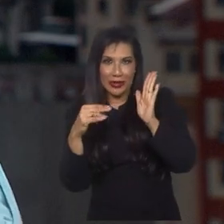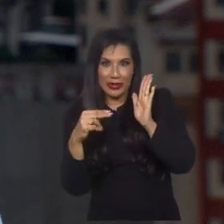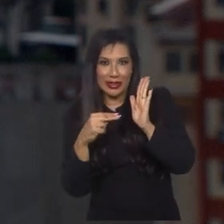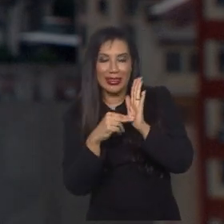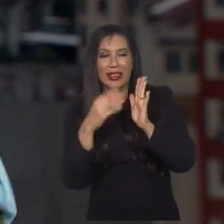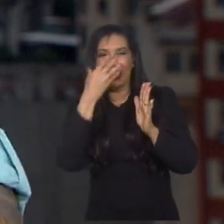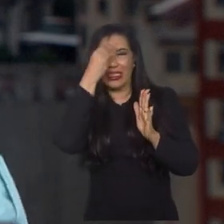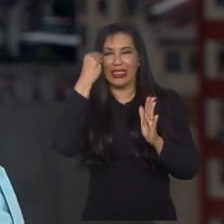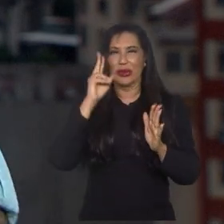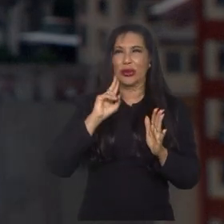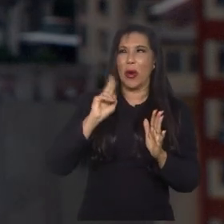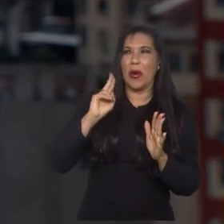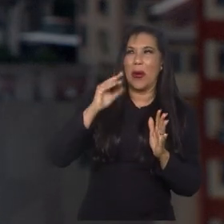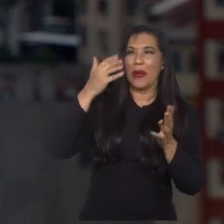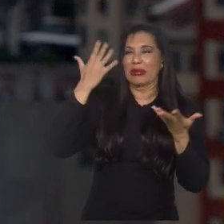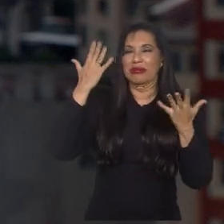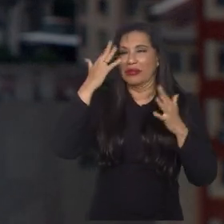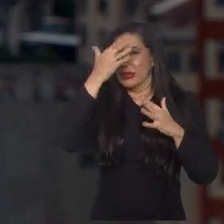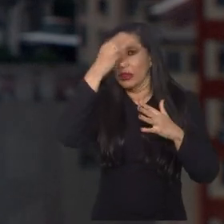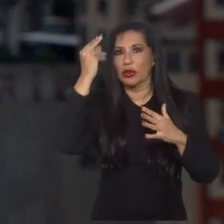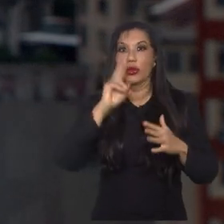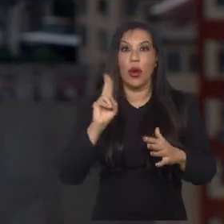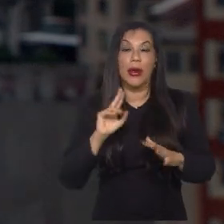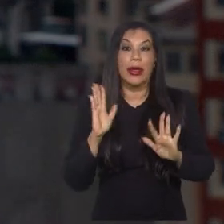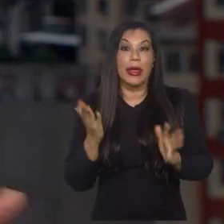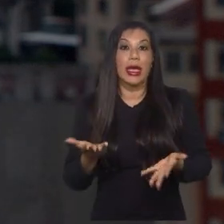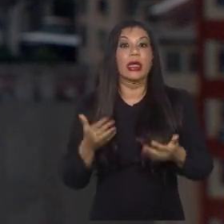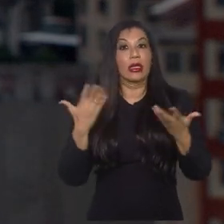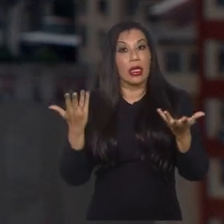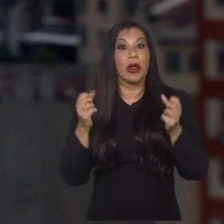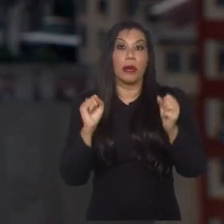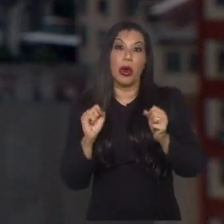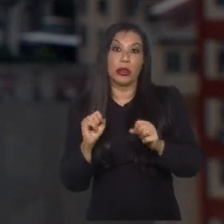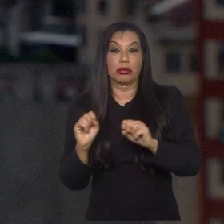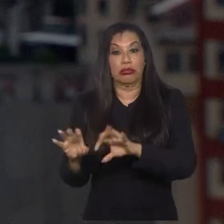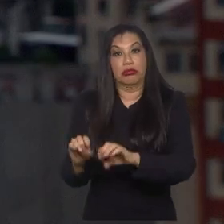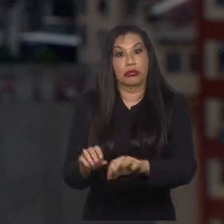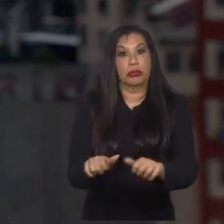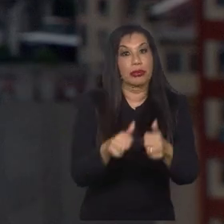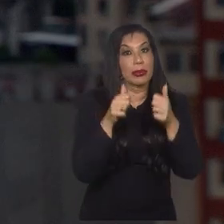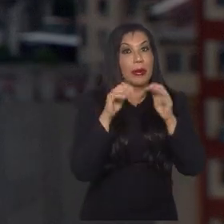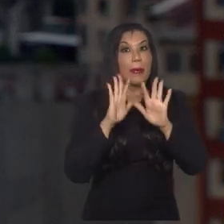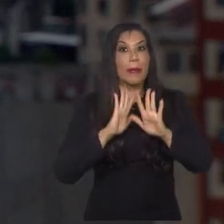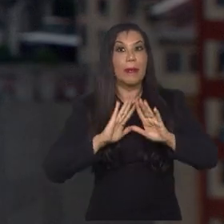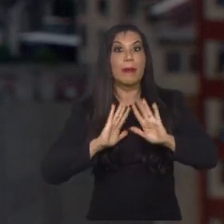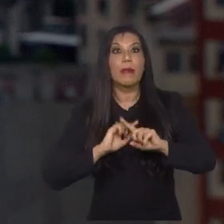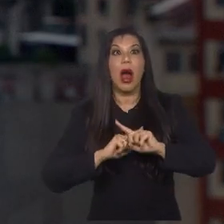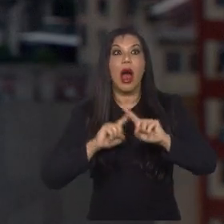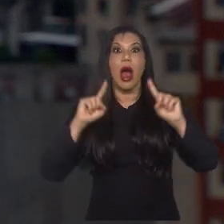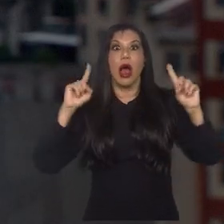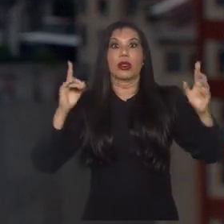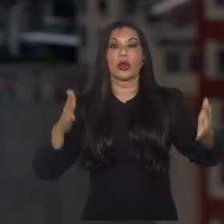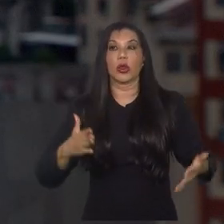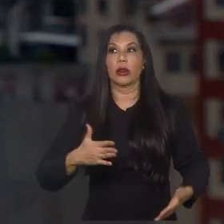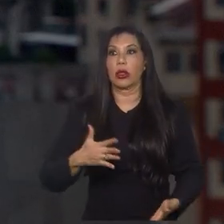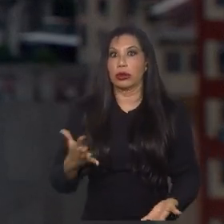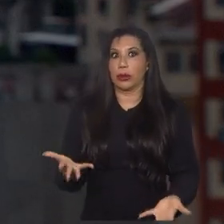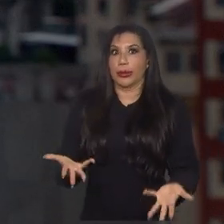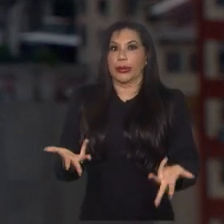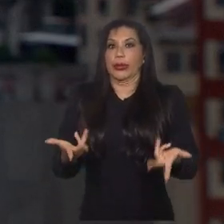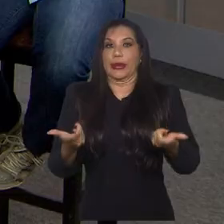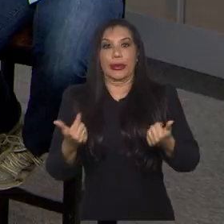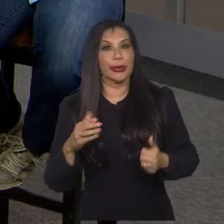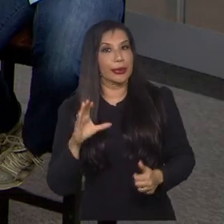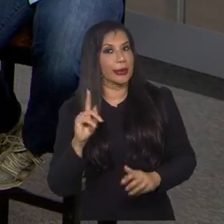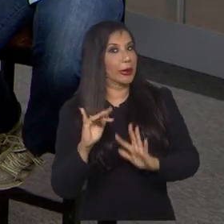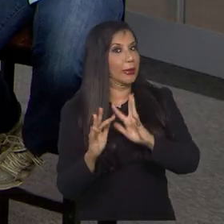até esqueci o nome dela, Jitka Klomkova, acho que é esse o nome dele. Ela pode até trabalhar melhor, mas não vai ser uma grande surpresa na Copa do